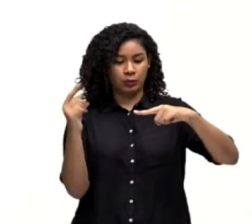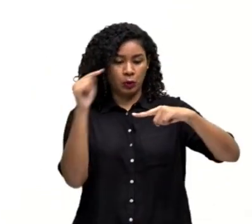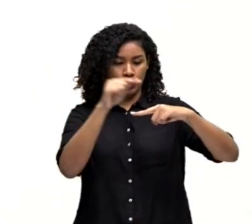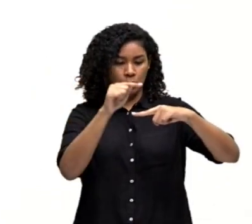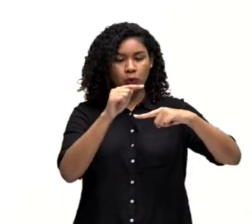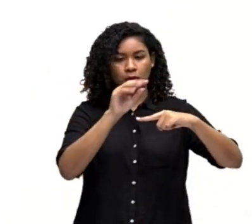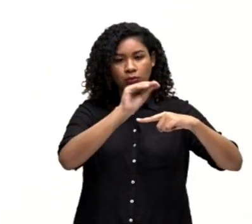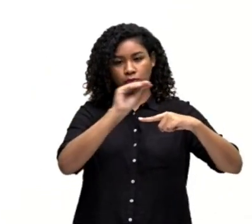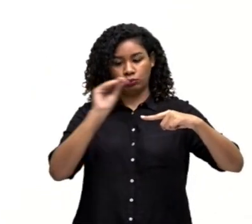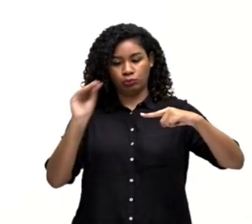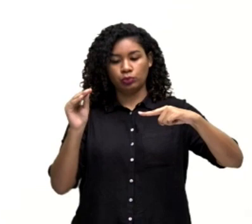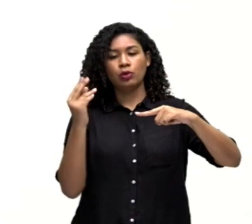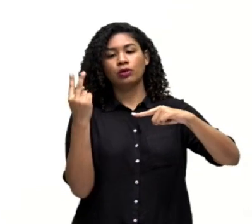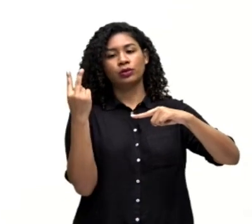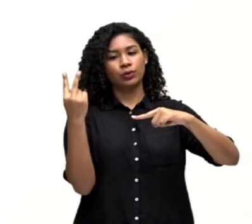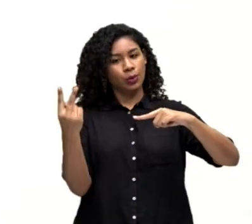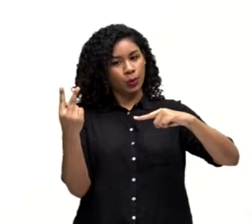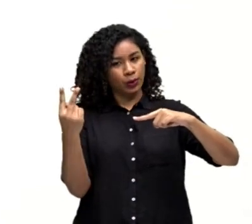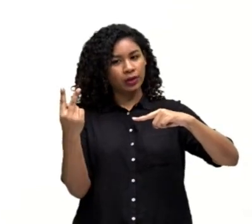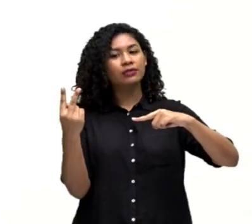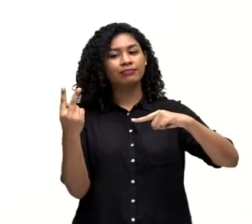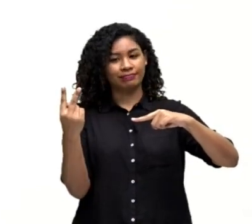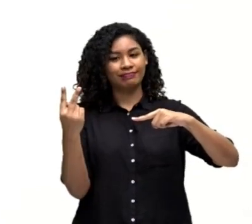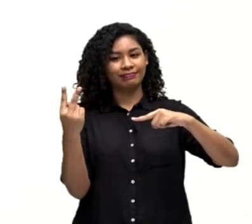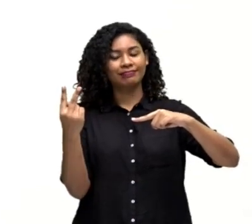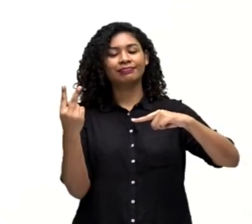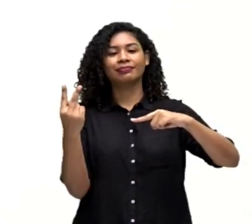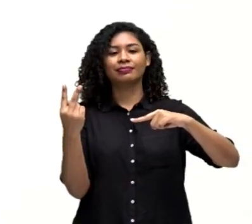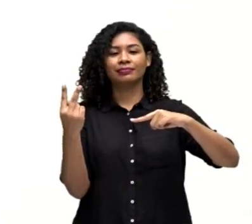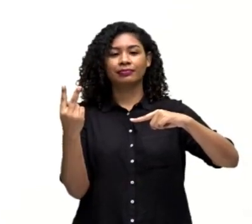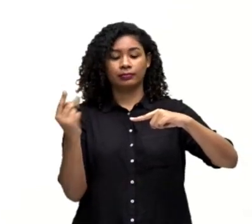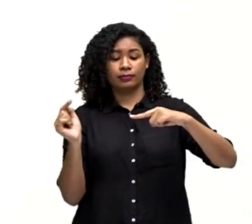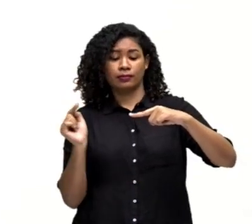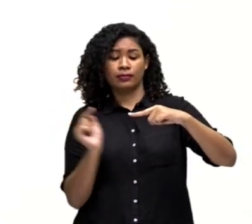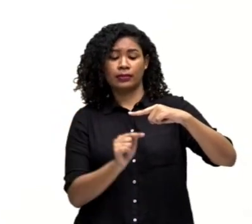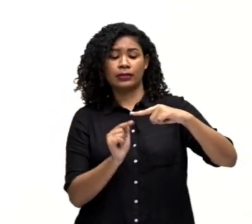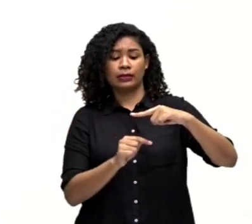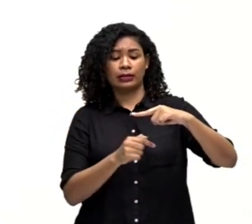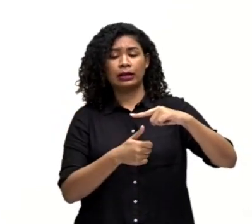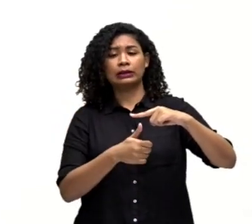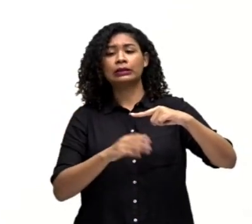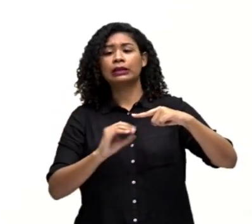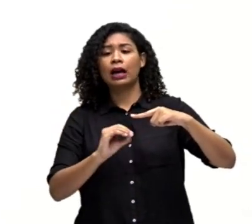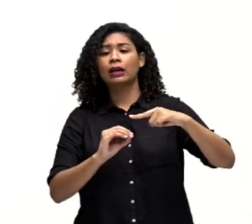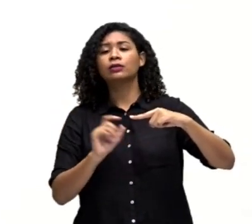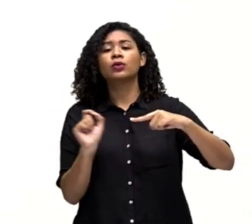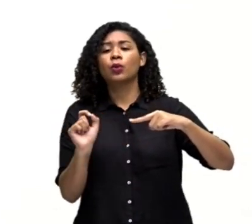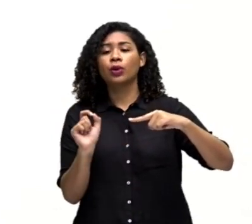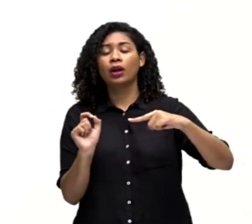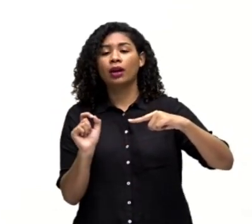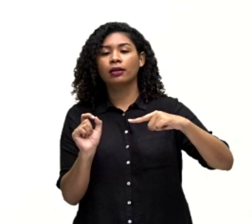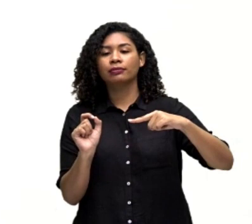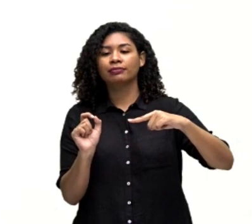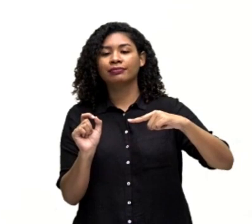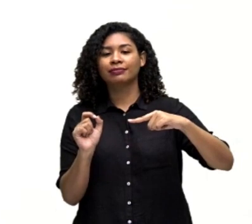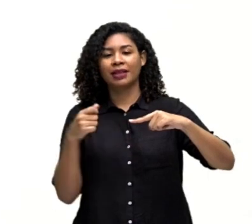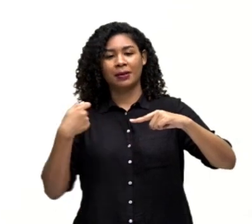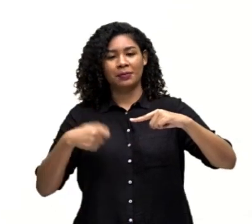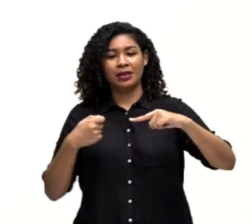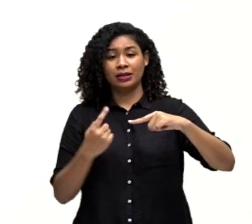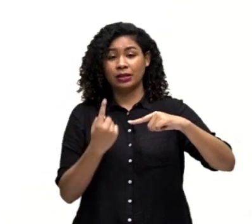numerador, que é a parte de cima da fração, tá? E a partir desse 2, eu tenho que ter uma